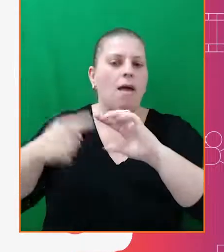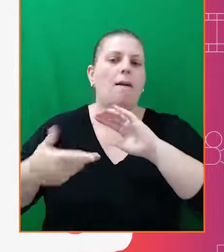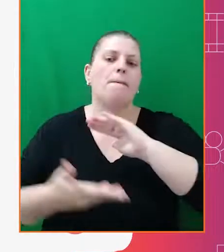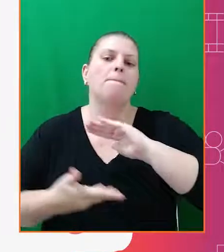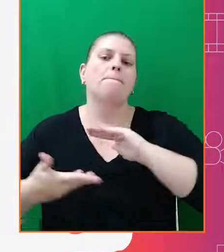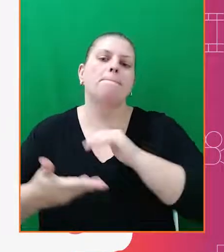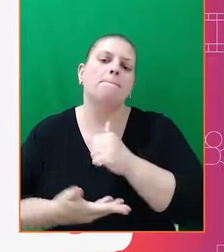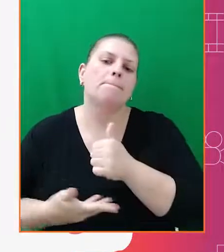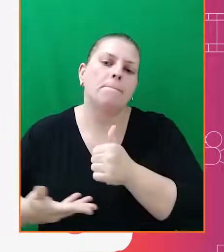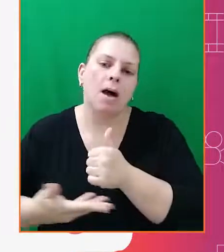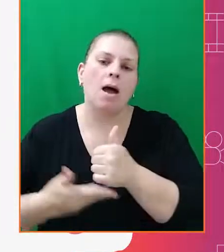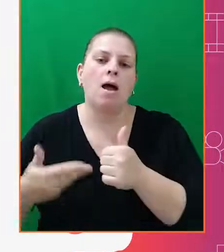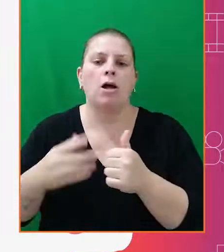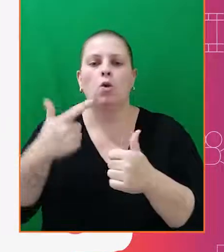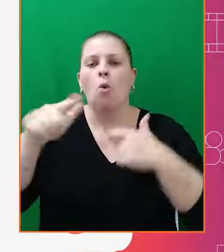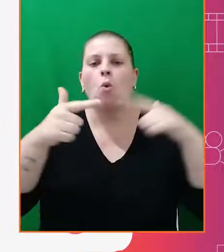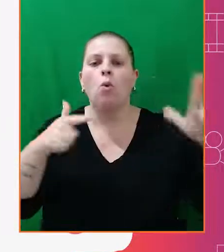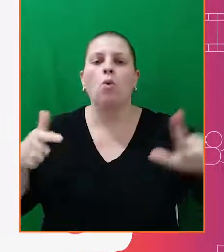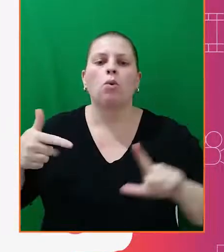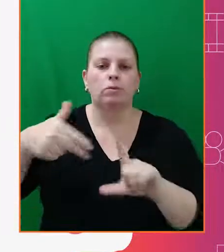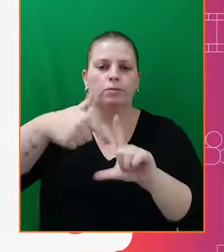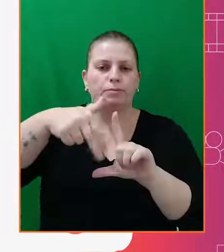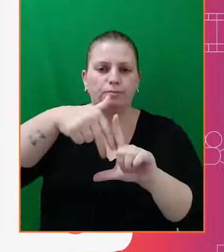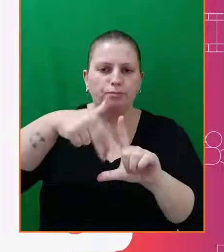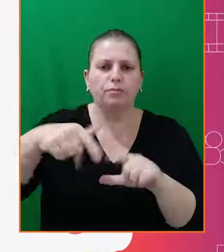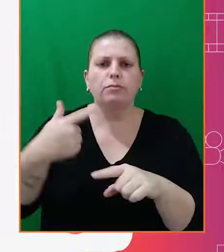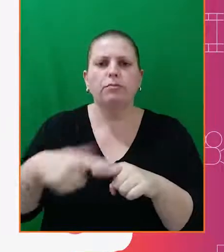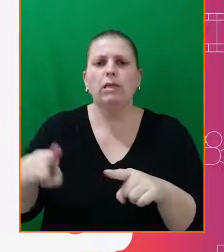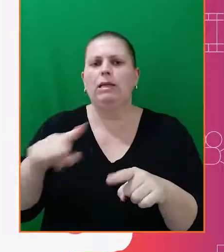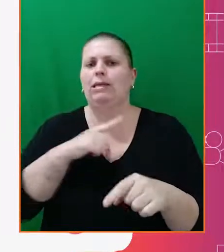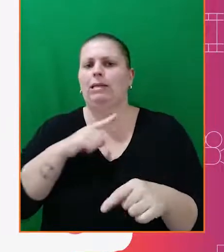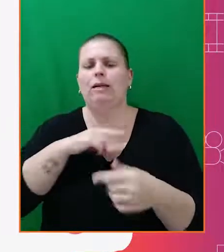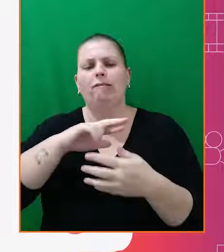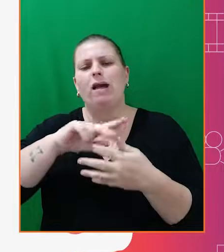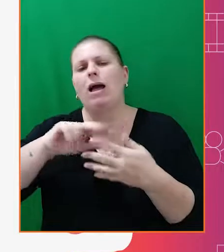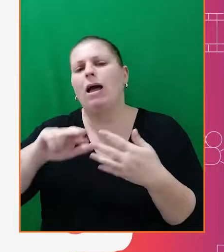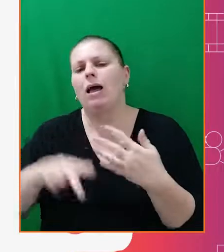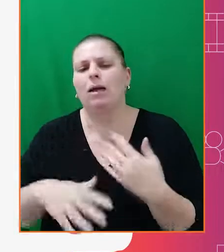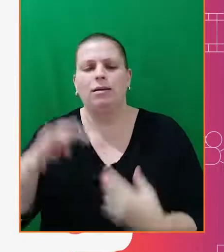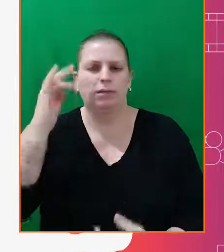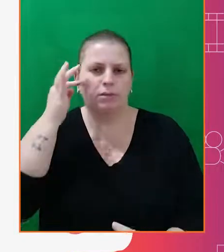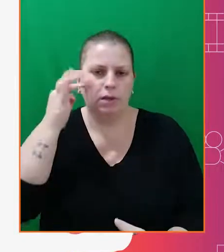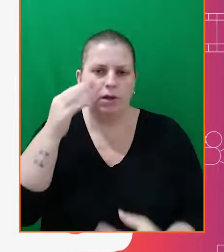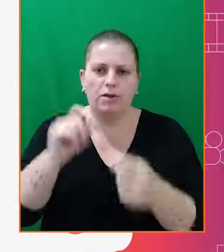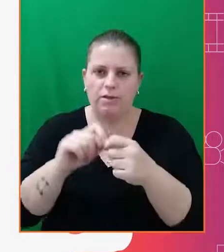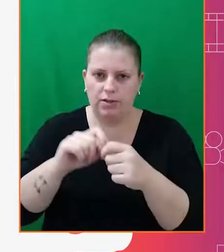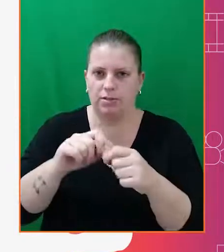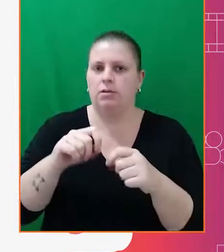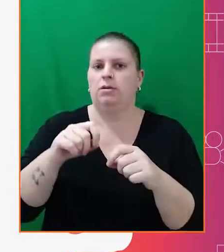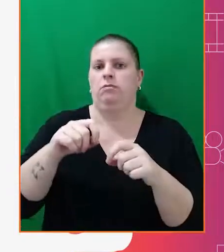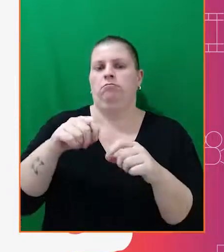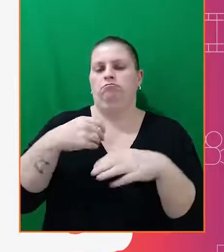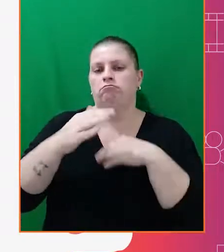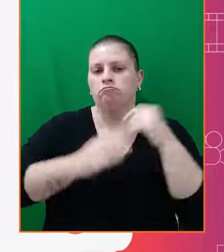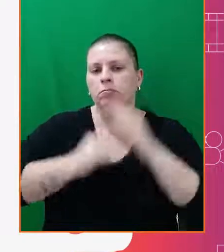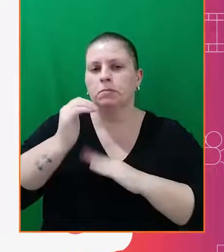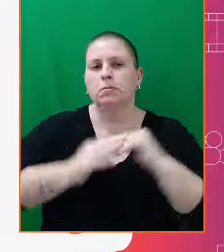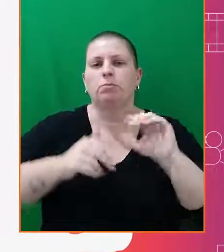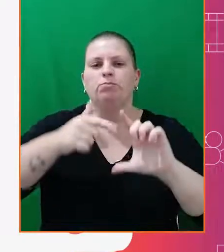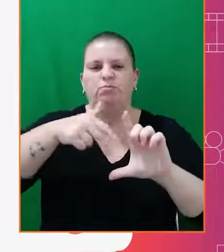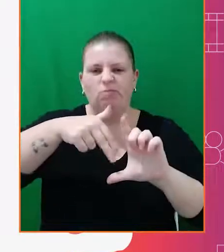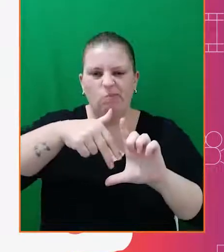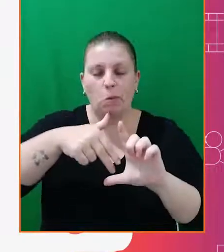é a base, né, para todas as outras formas animadas. Mas há outras técnicas, há diversas técnicas e maneiras de se fazer